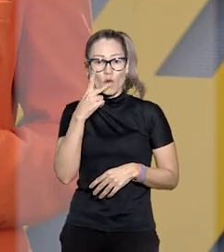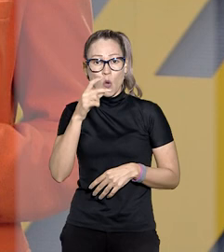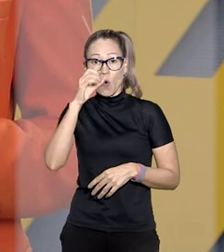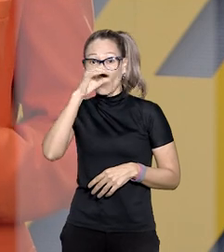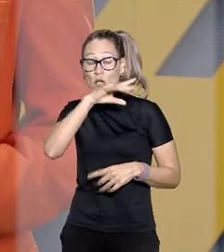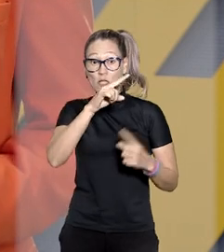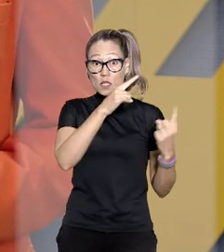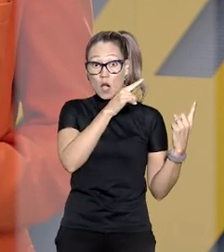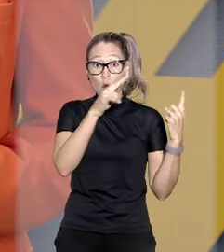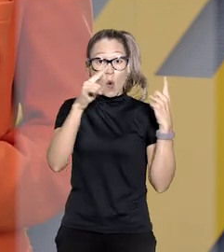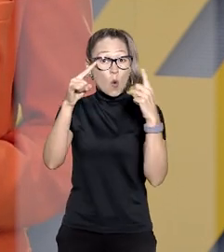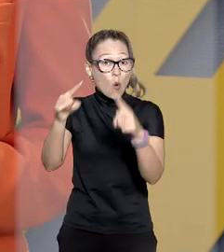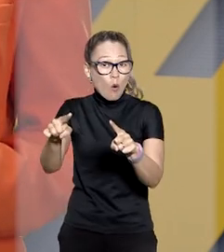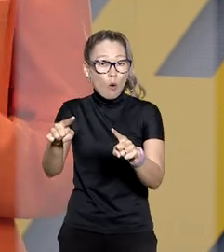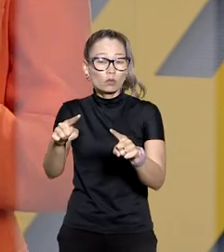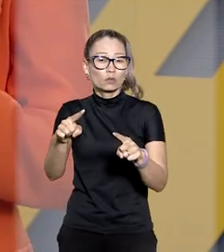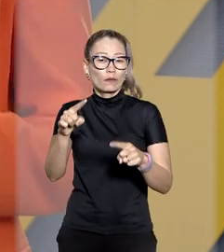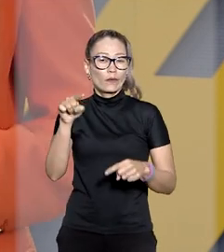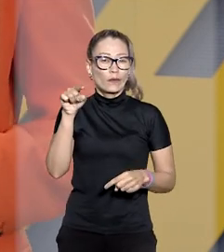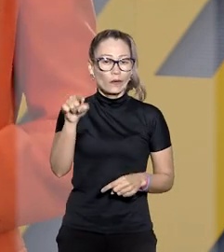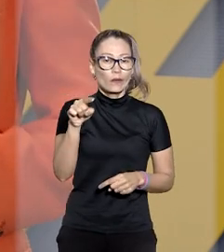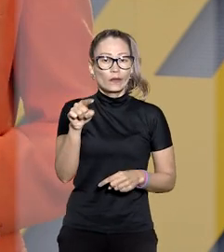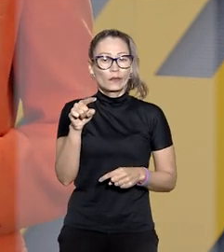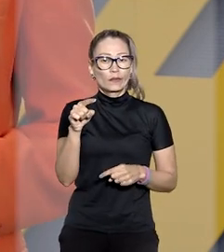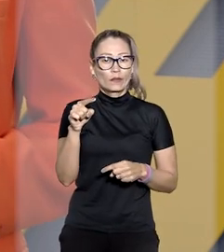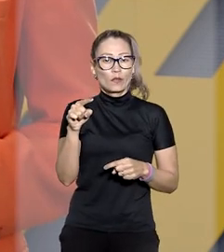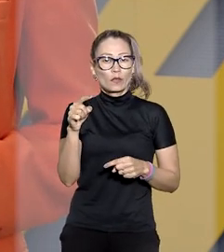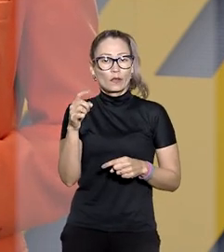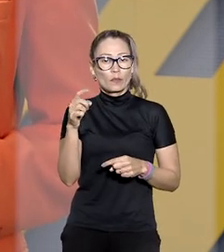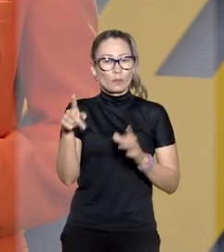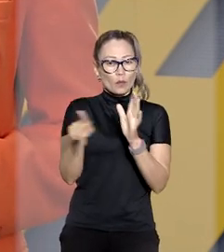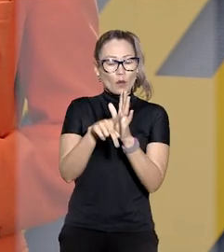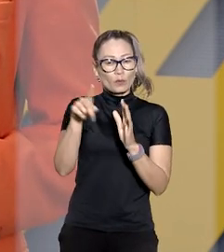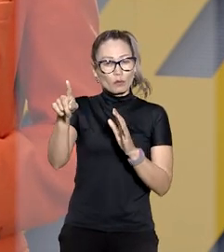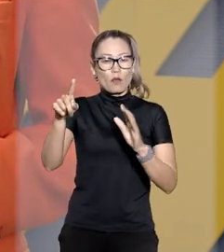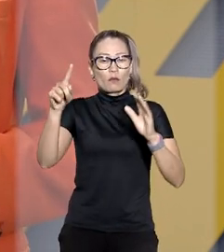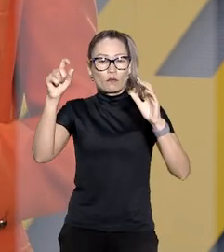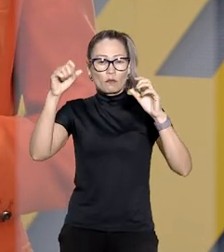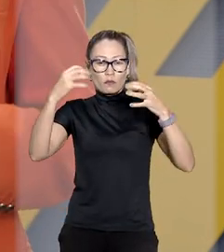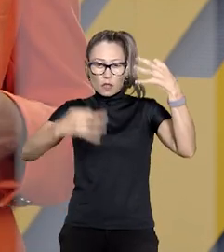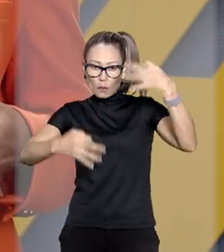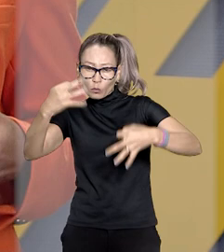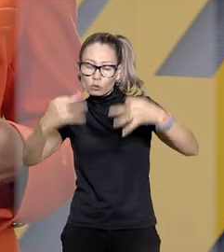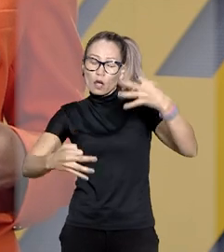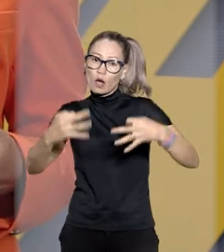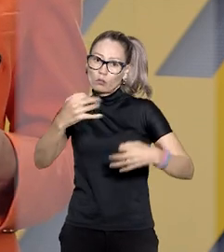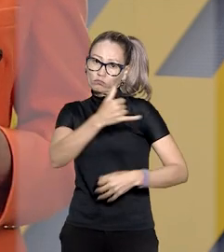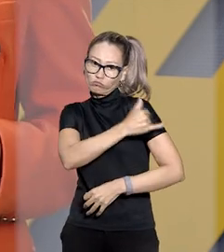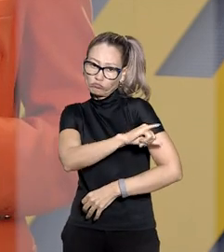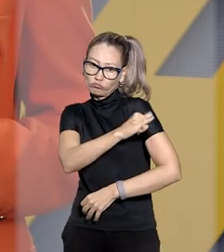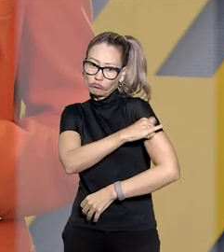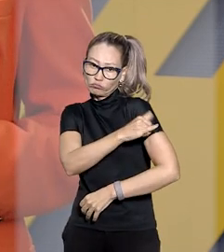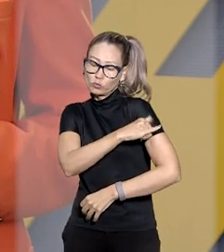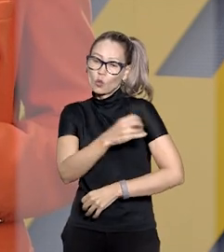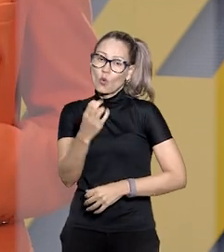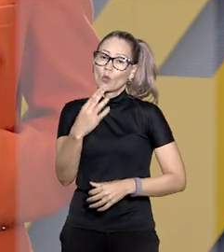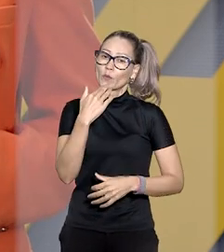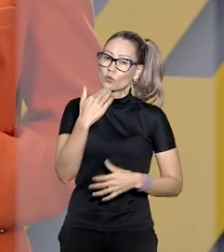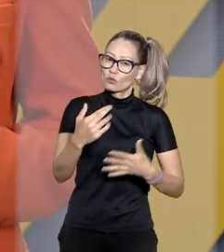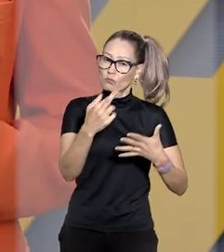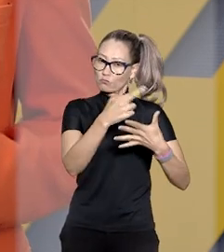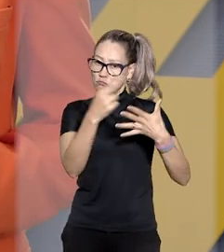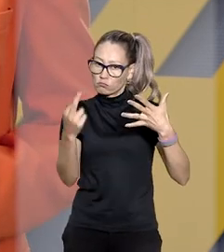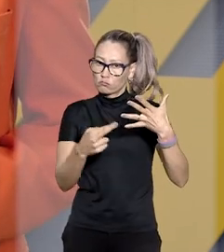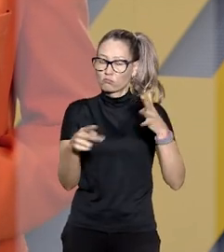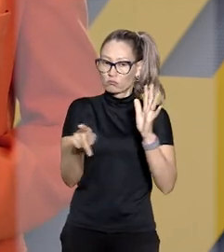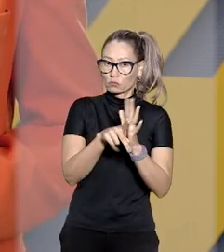não atacou especificamente os argumentos do Tribunal de Justiça do Rio de Janeiro para não admitir a remessa do recurso